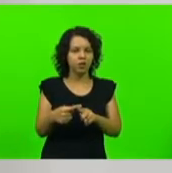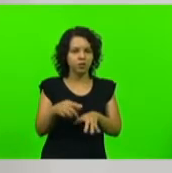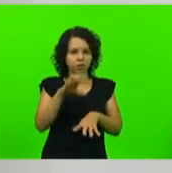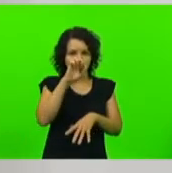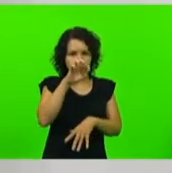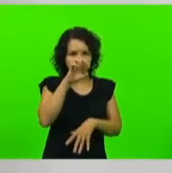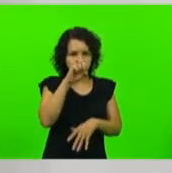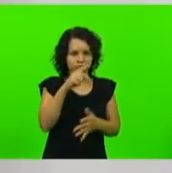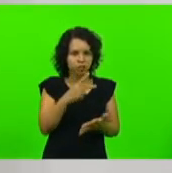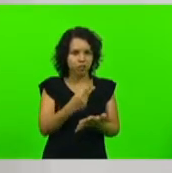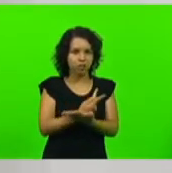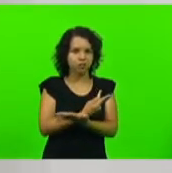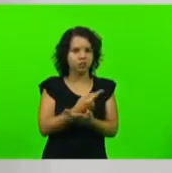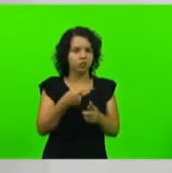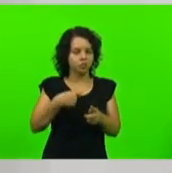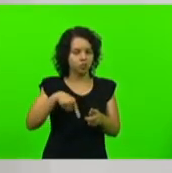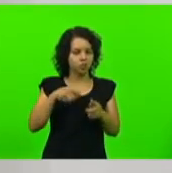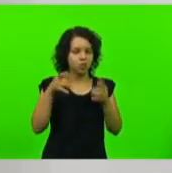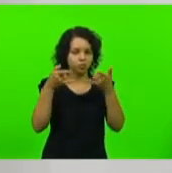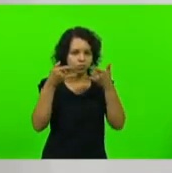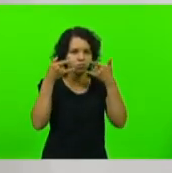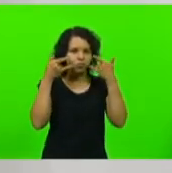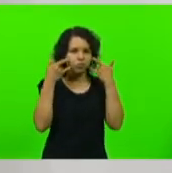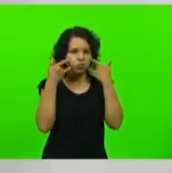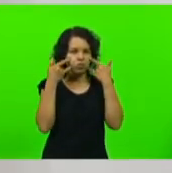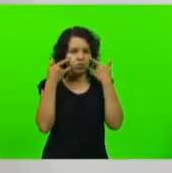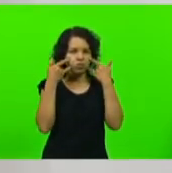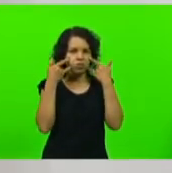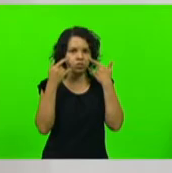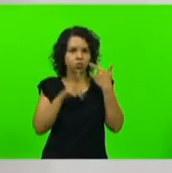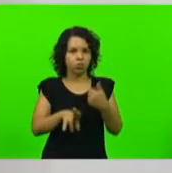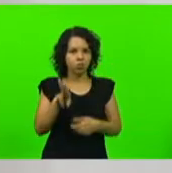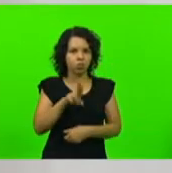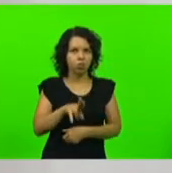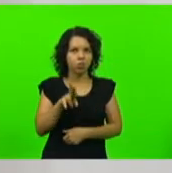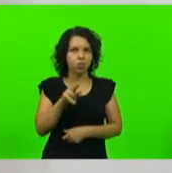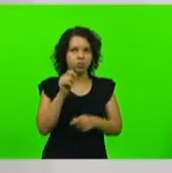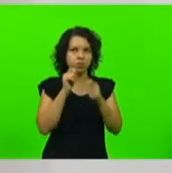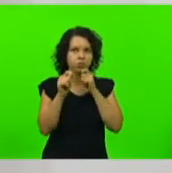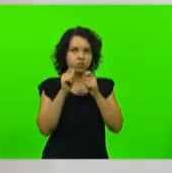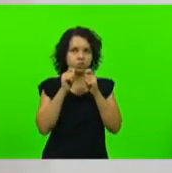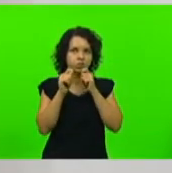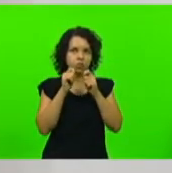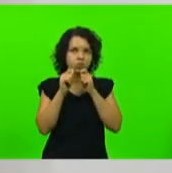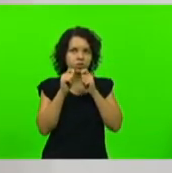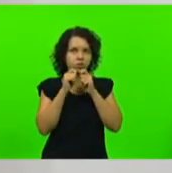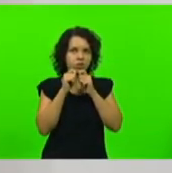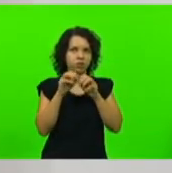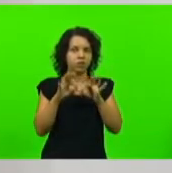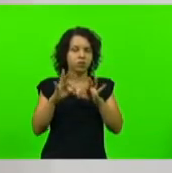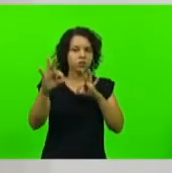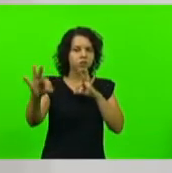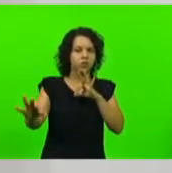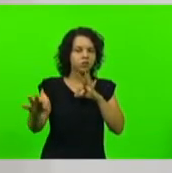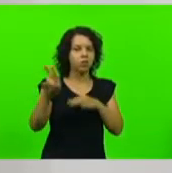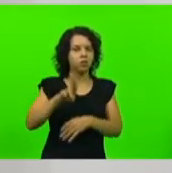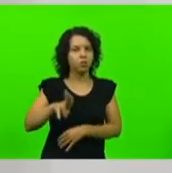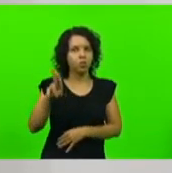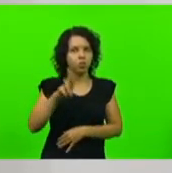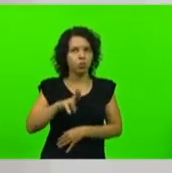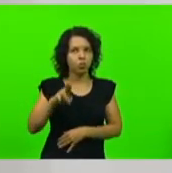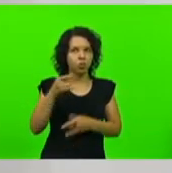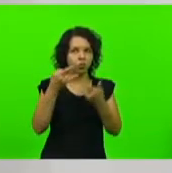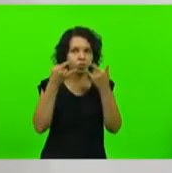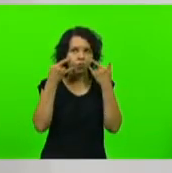nós estamos usando máscara, né, a assessoria que está aqui distante usando máscara, está